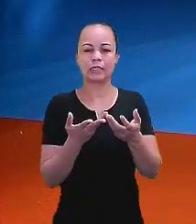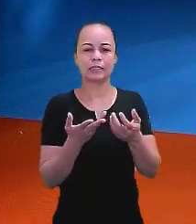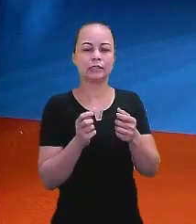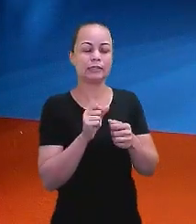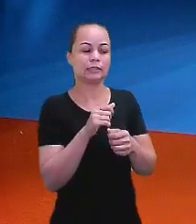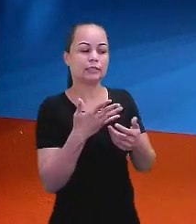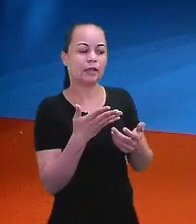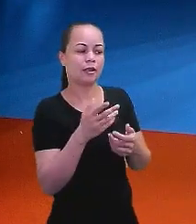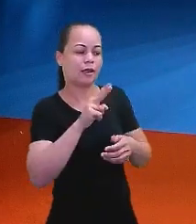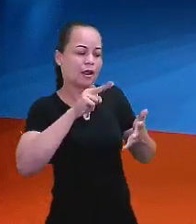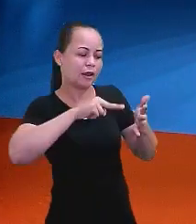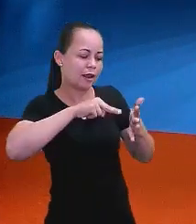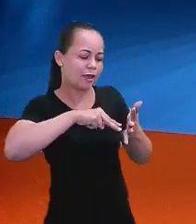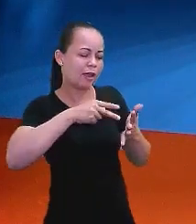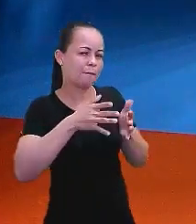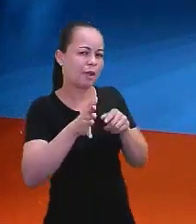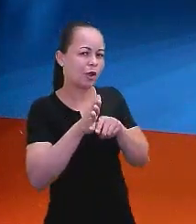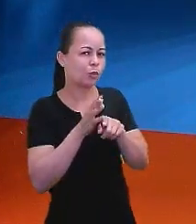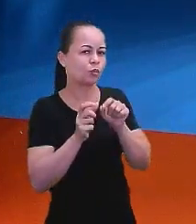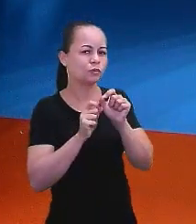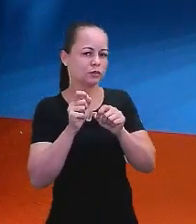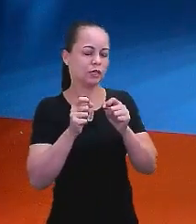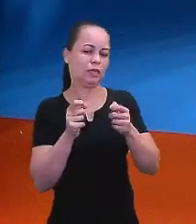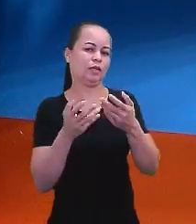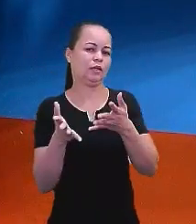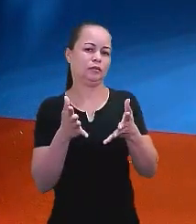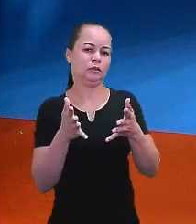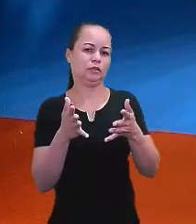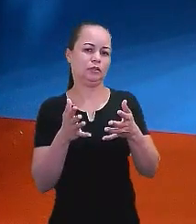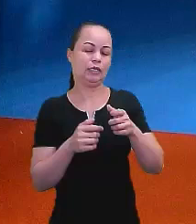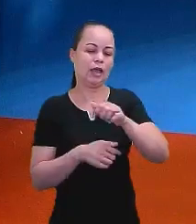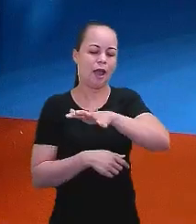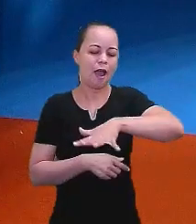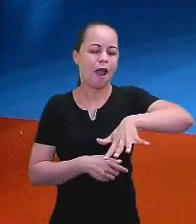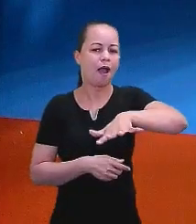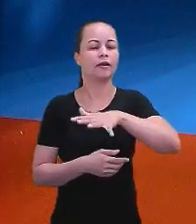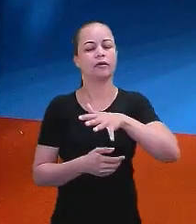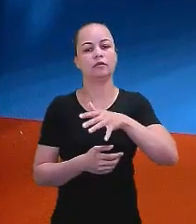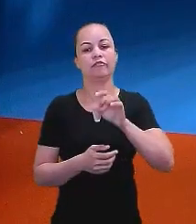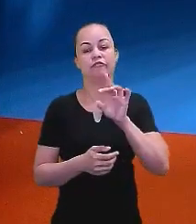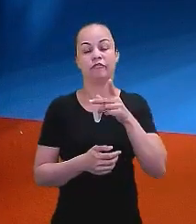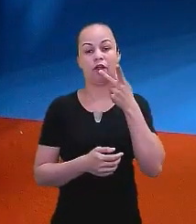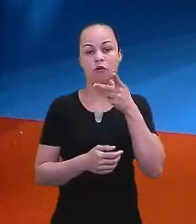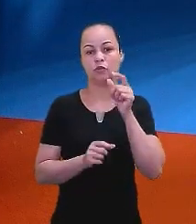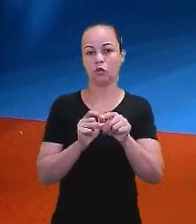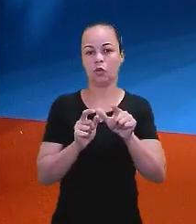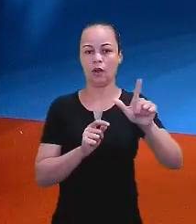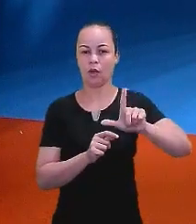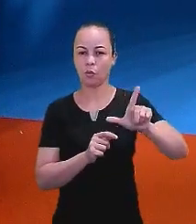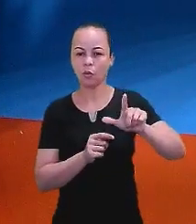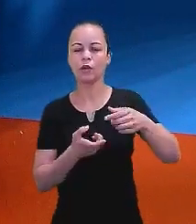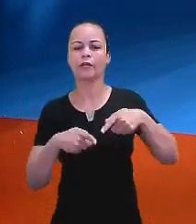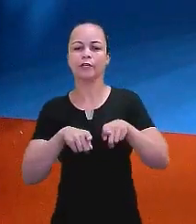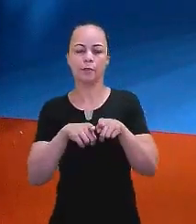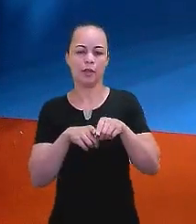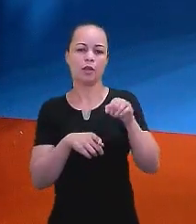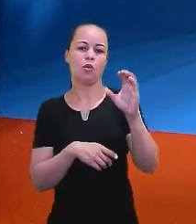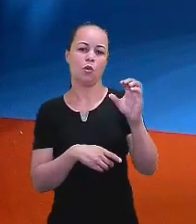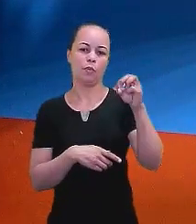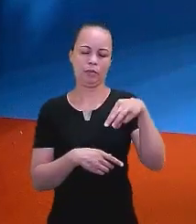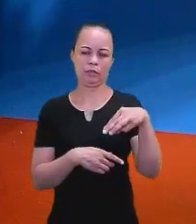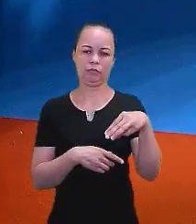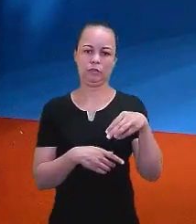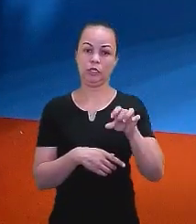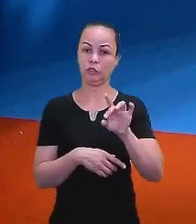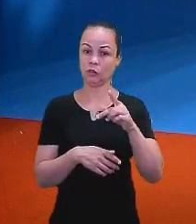quê? Área, por conta de duas dimensões. Ele falou de largura e comprimento. Só que neste problema,